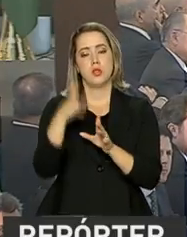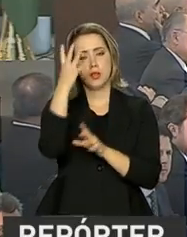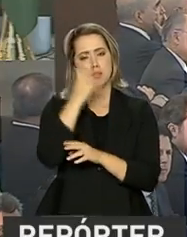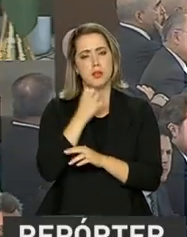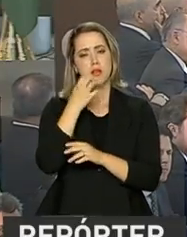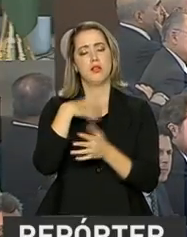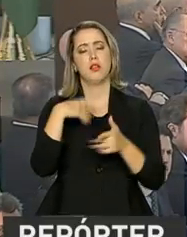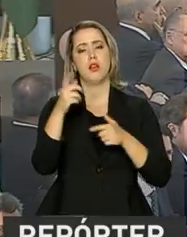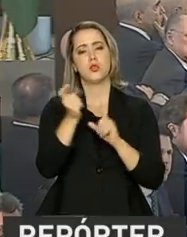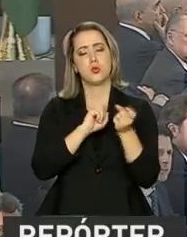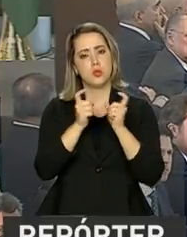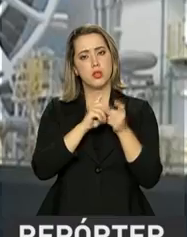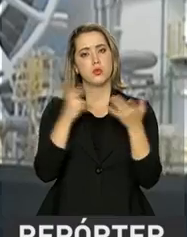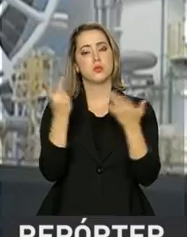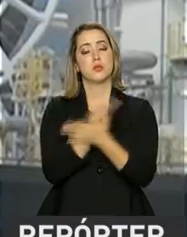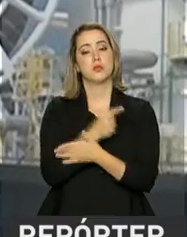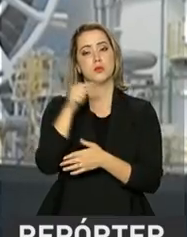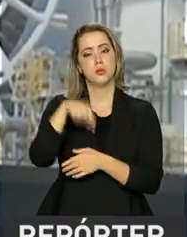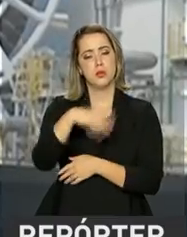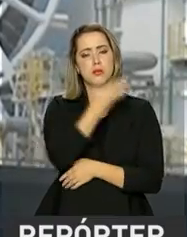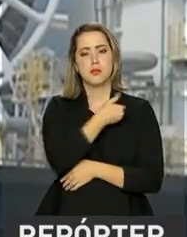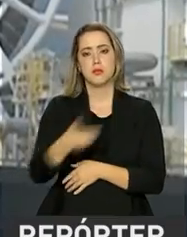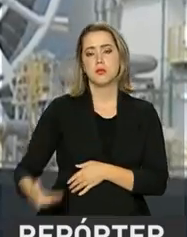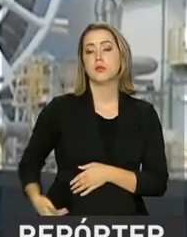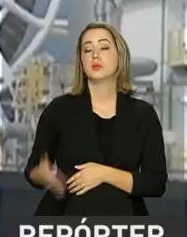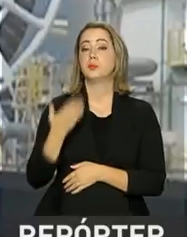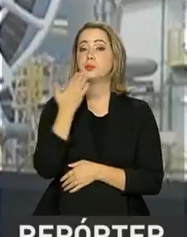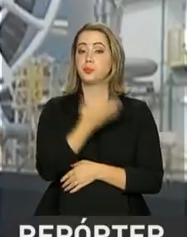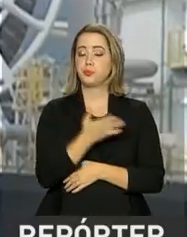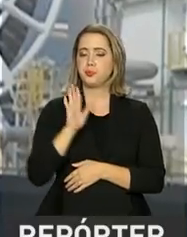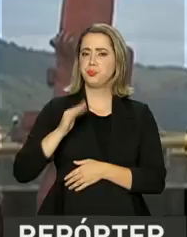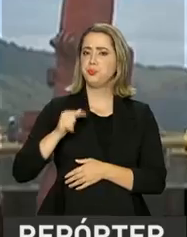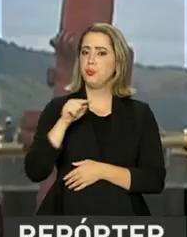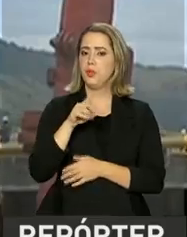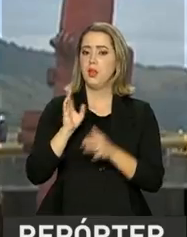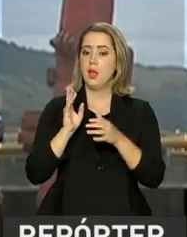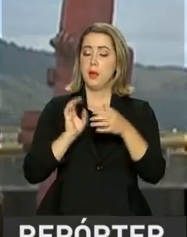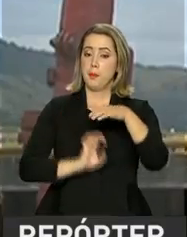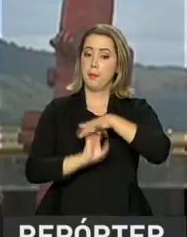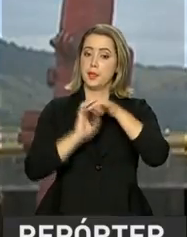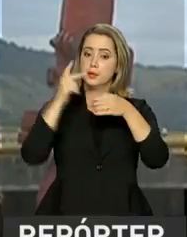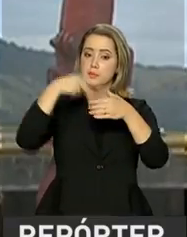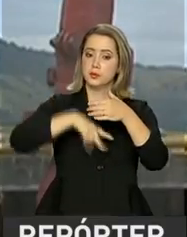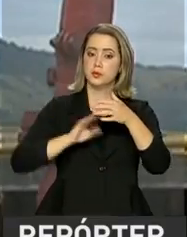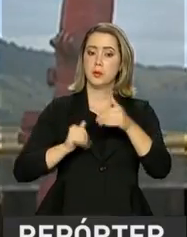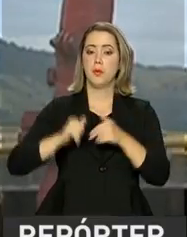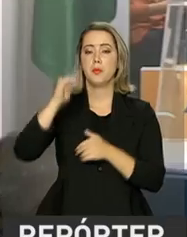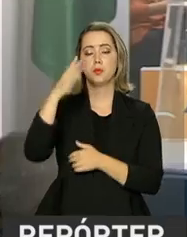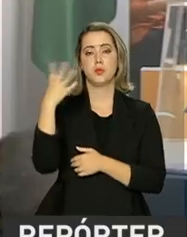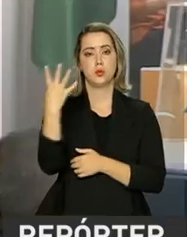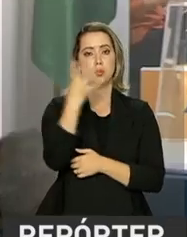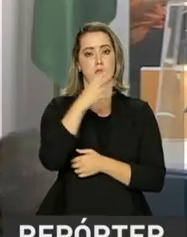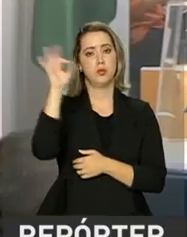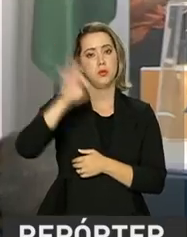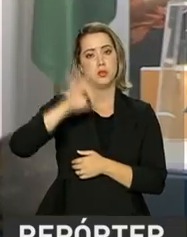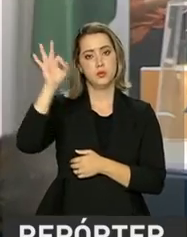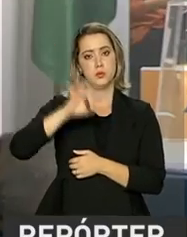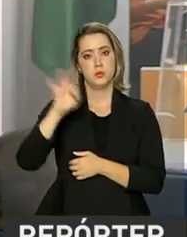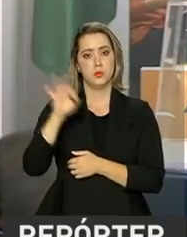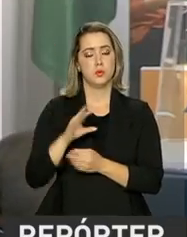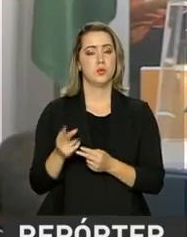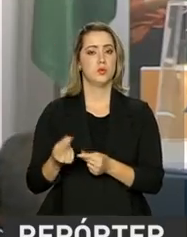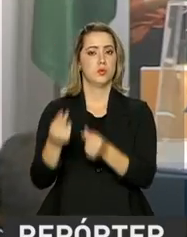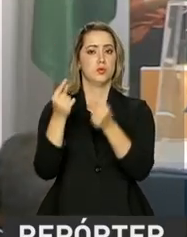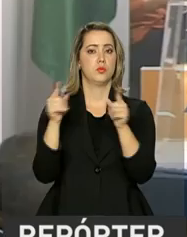é conduzida a petrobrás teve aumento de mais de 44% no valor de mercado os leilões do pré-sal